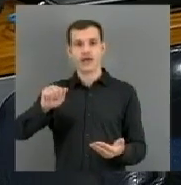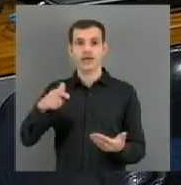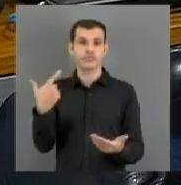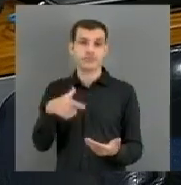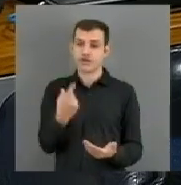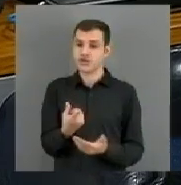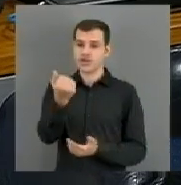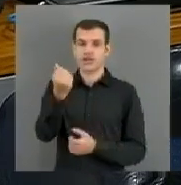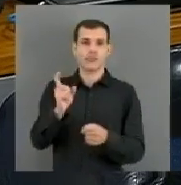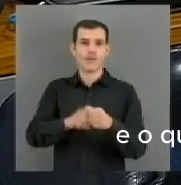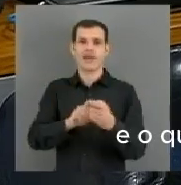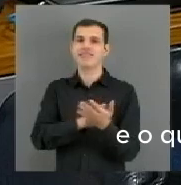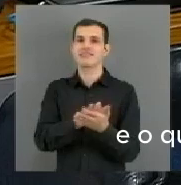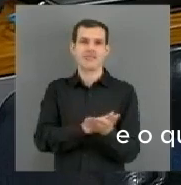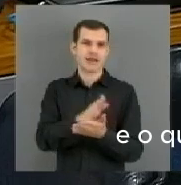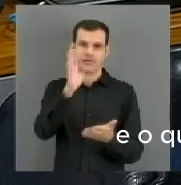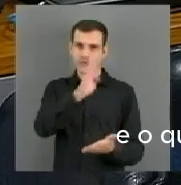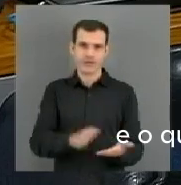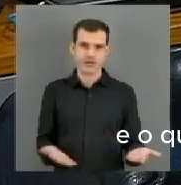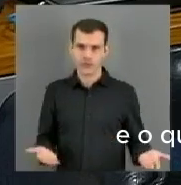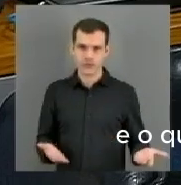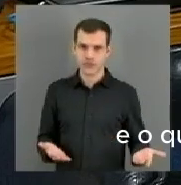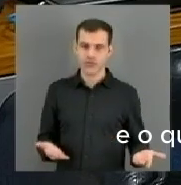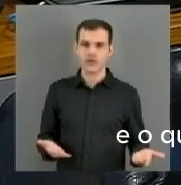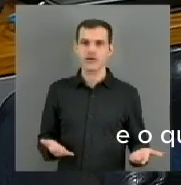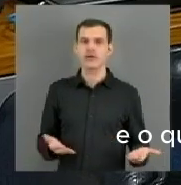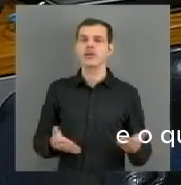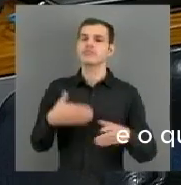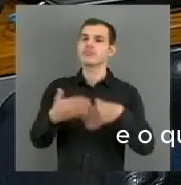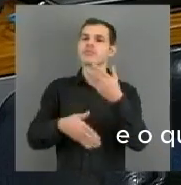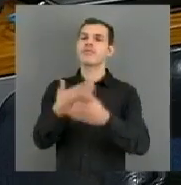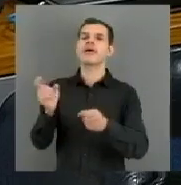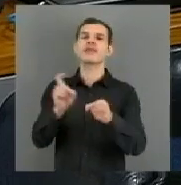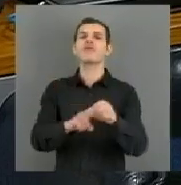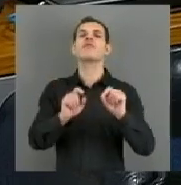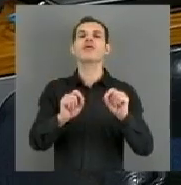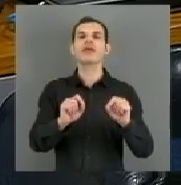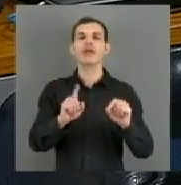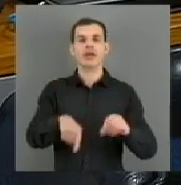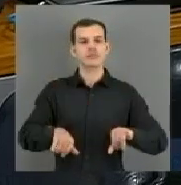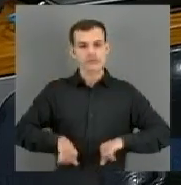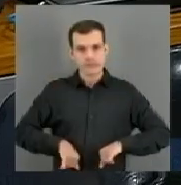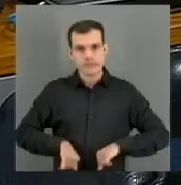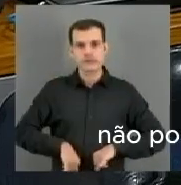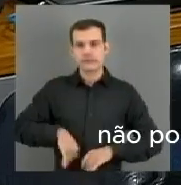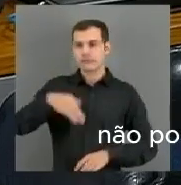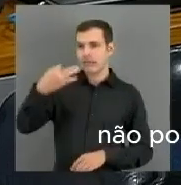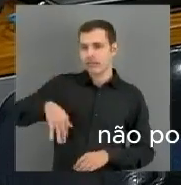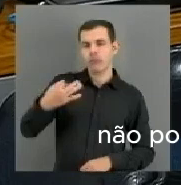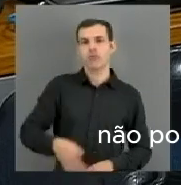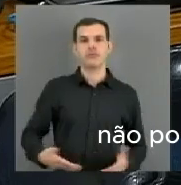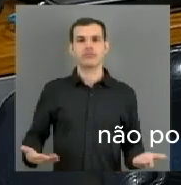Brasil. E o que vai trazer vai ser à custa de sangue, de dor. Na verdade, eu não